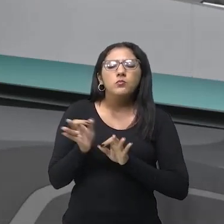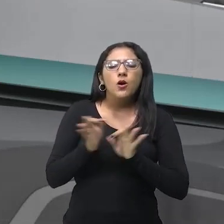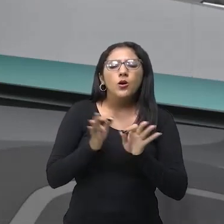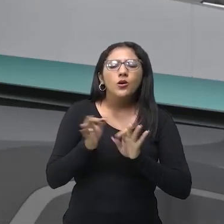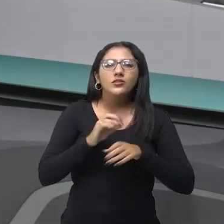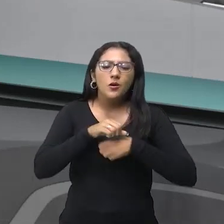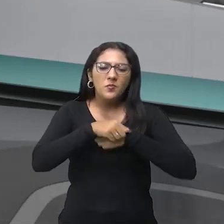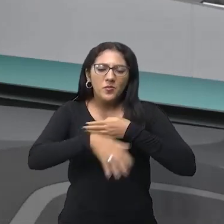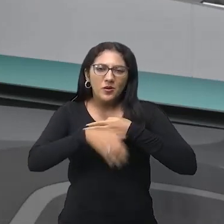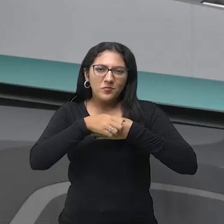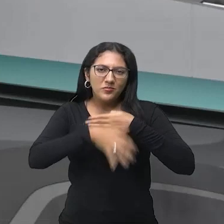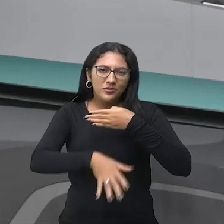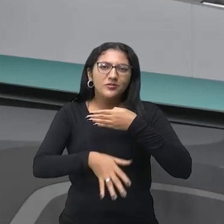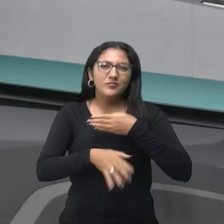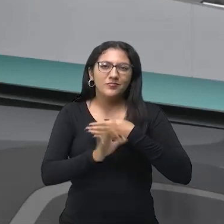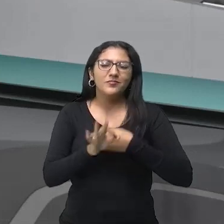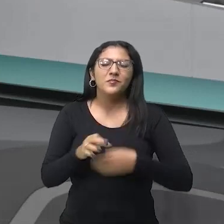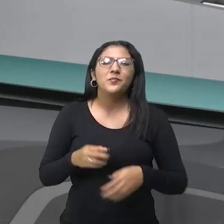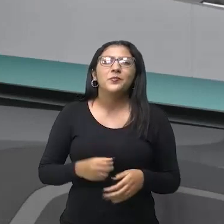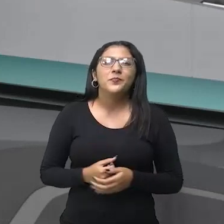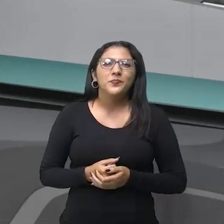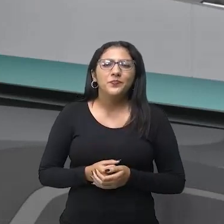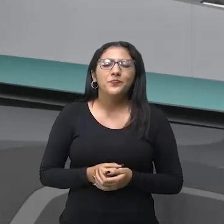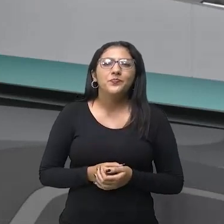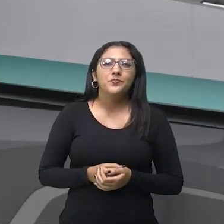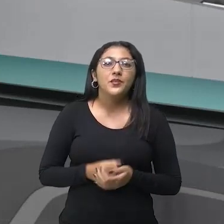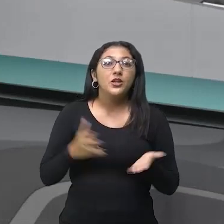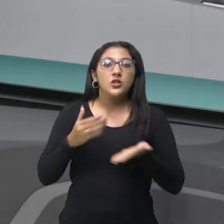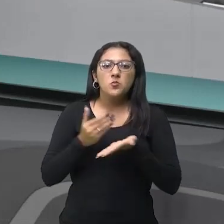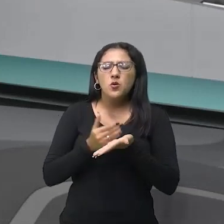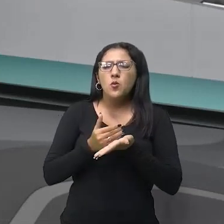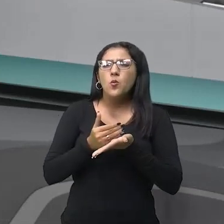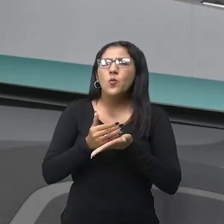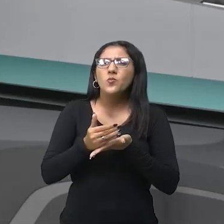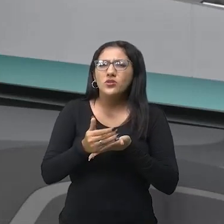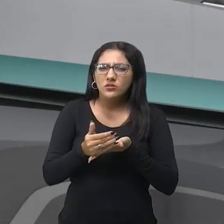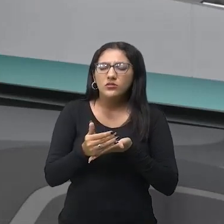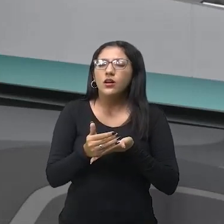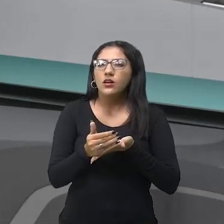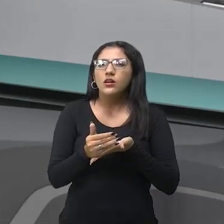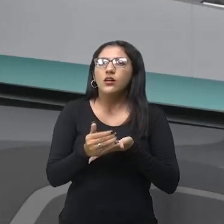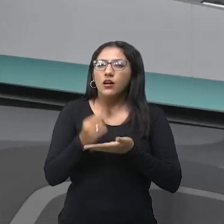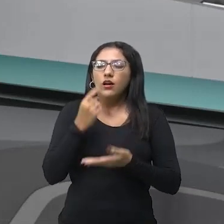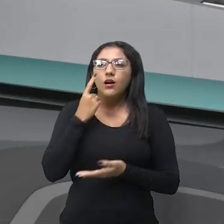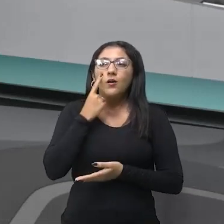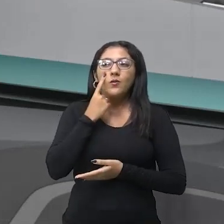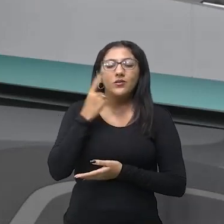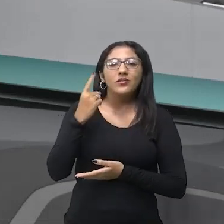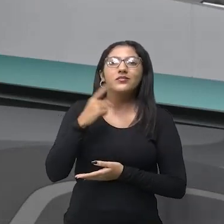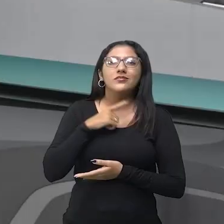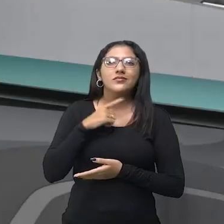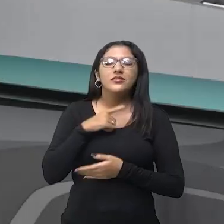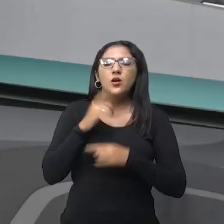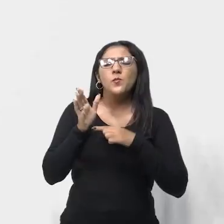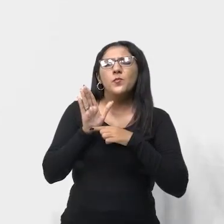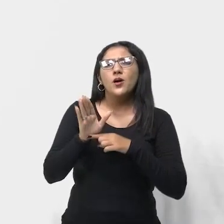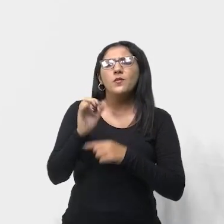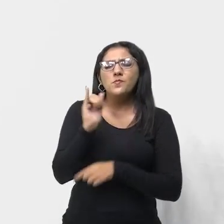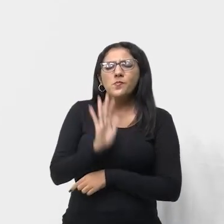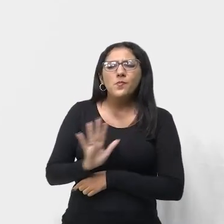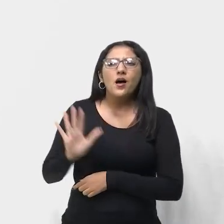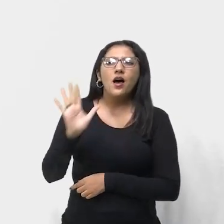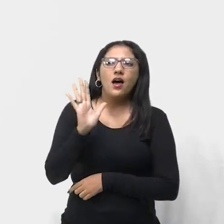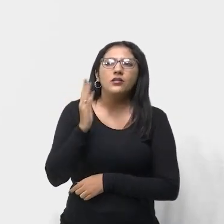de figuras de linguagem. Certo, pessoal? E já para ir entrando nesse clima, eu começo mostrando para vocês uma